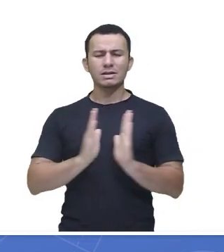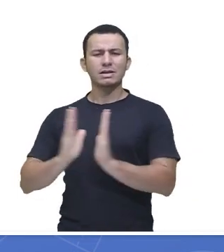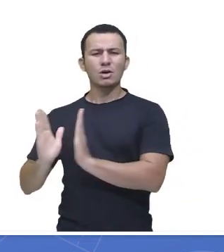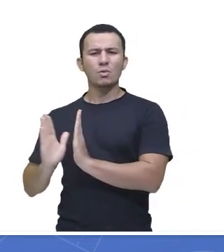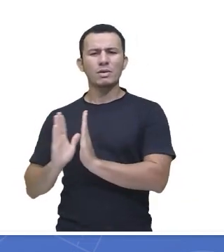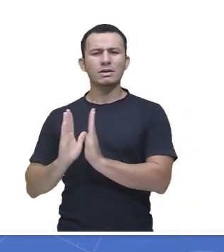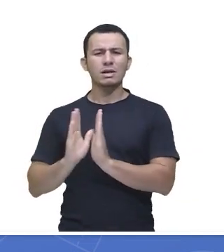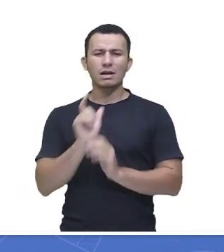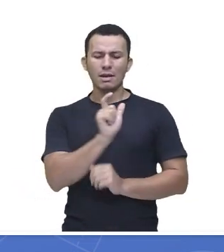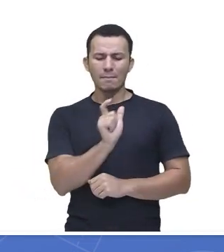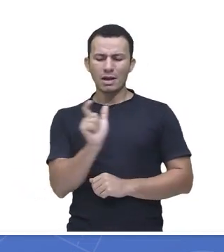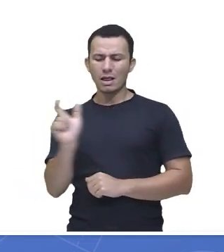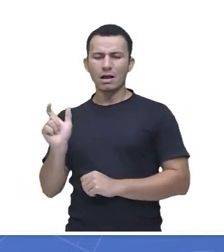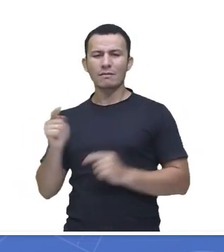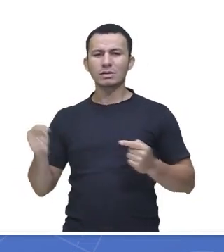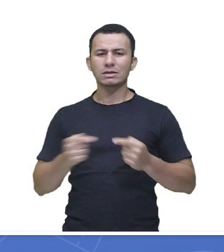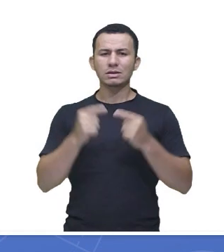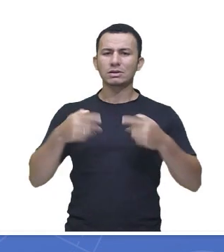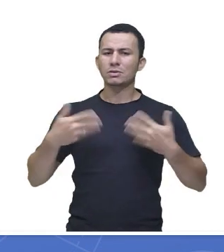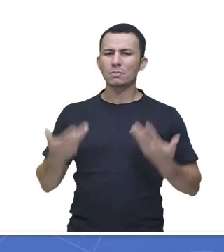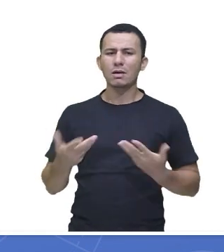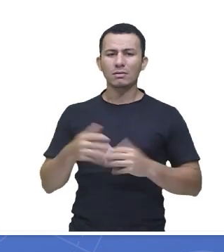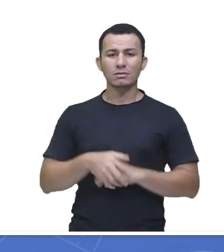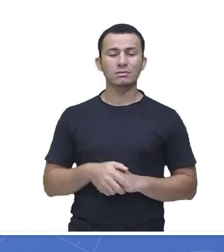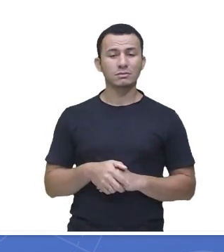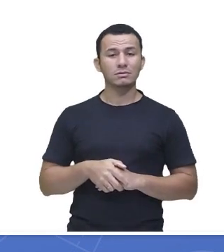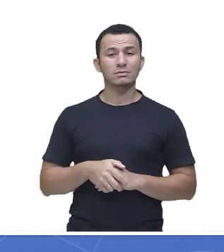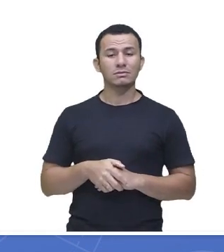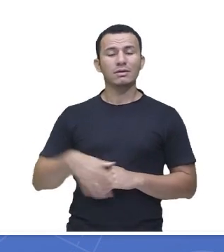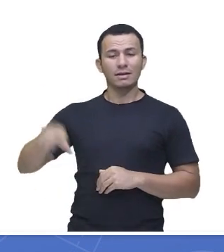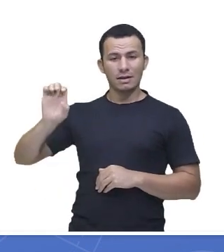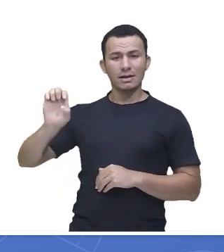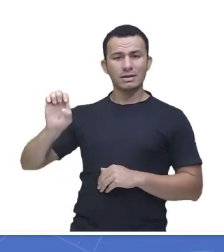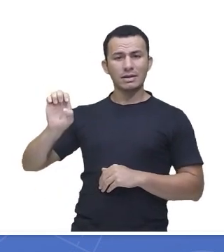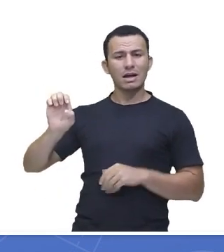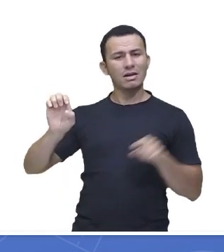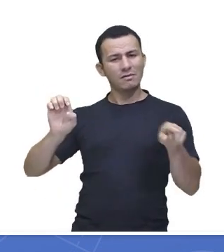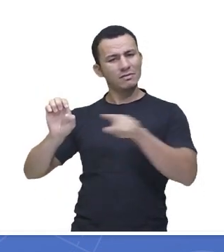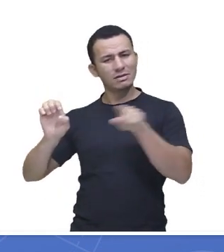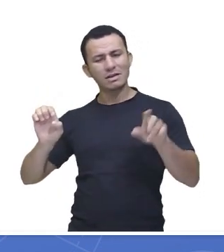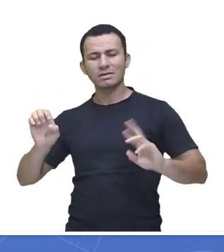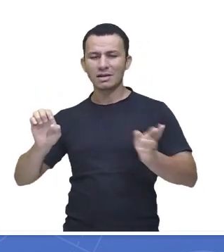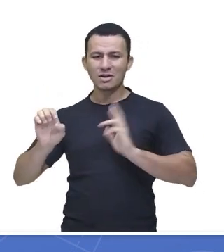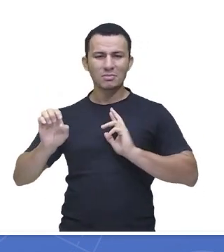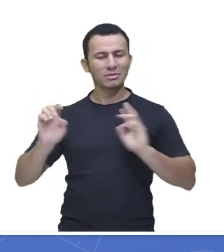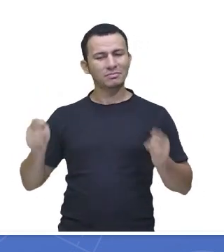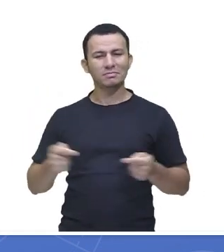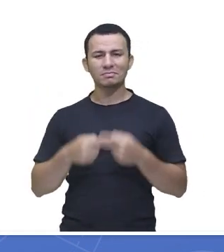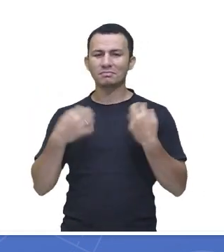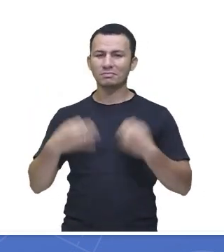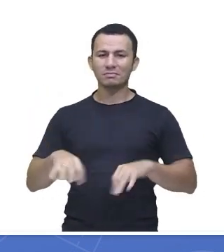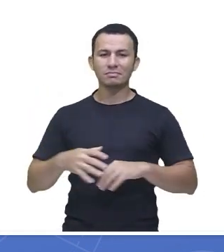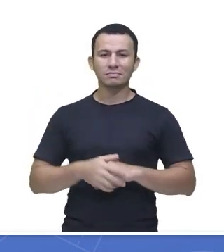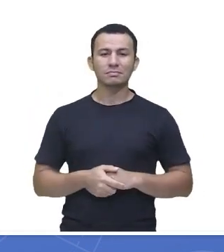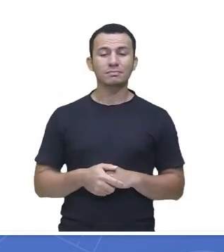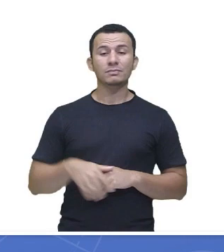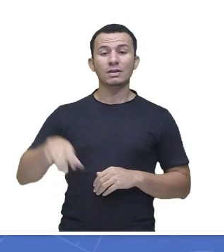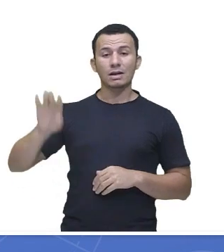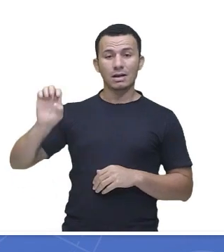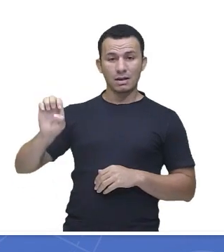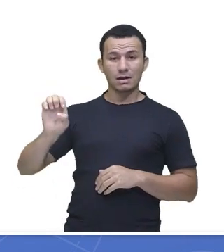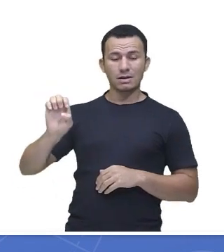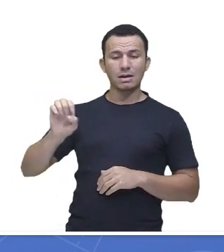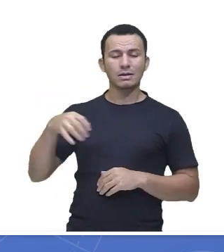É justamente na alternativa E, conforme vocês bem indicaram para nós, tá bom? Letra E é o